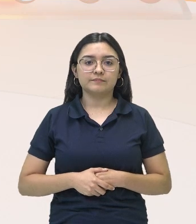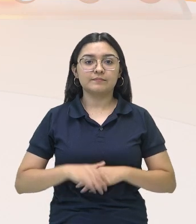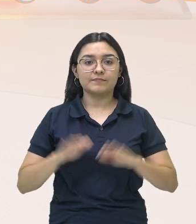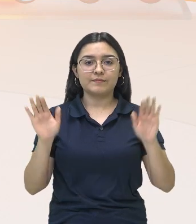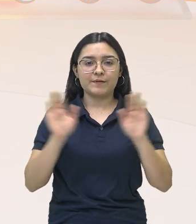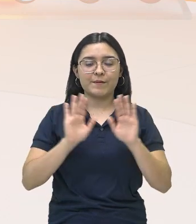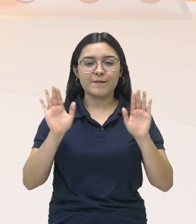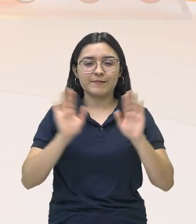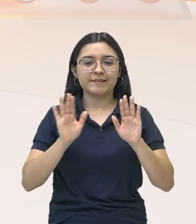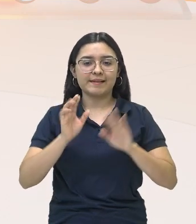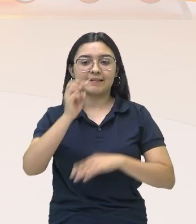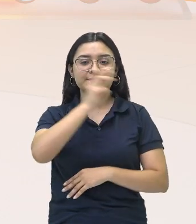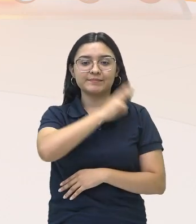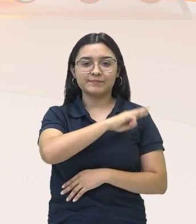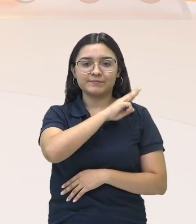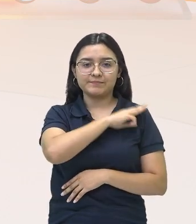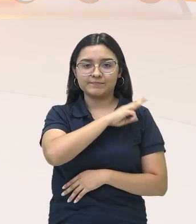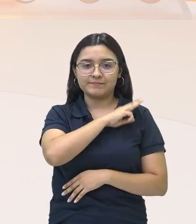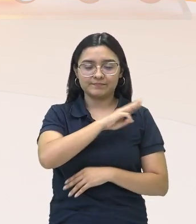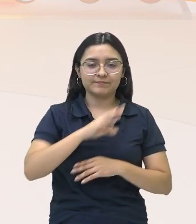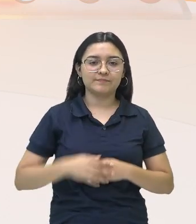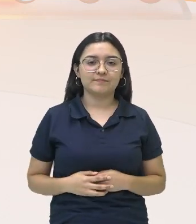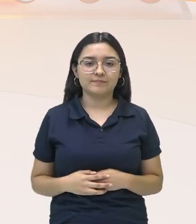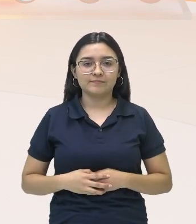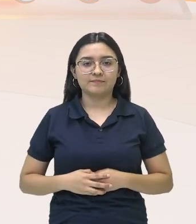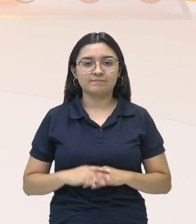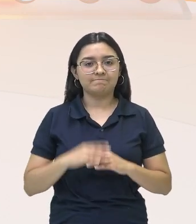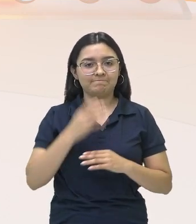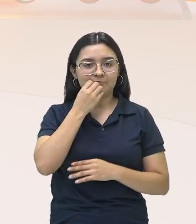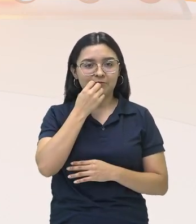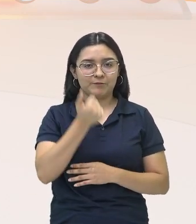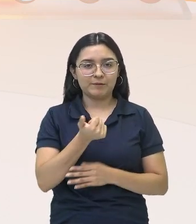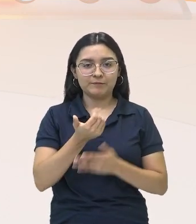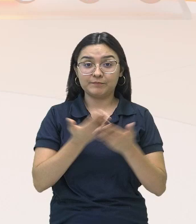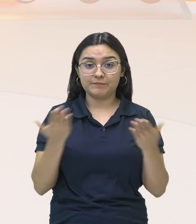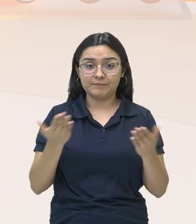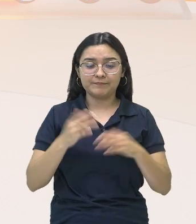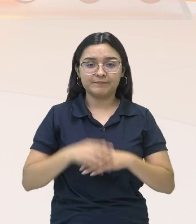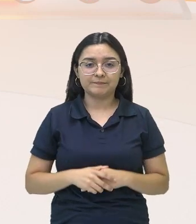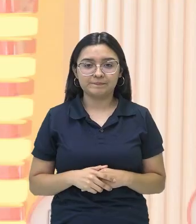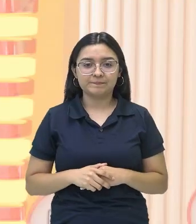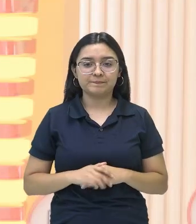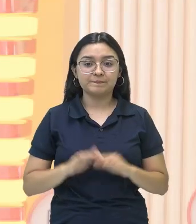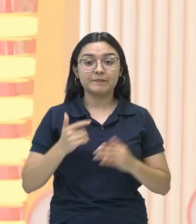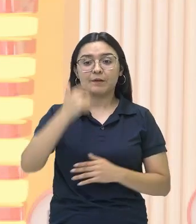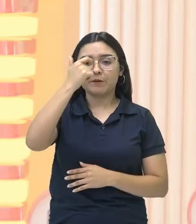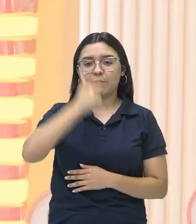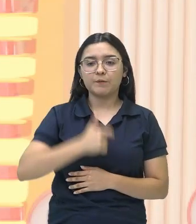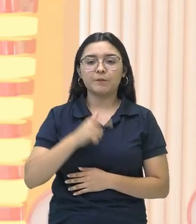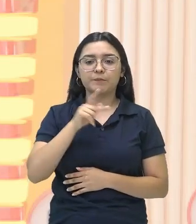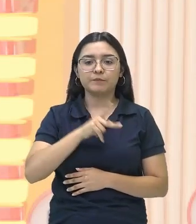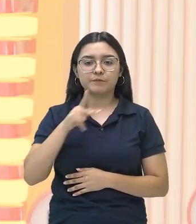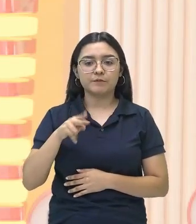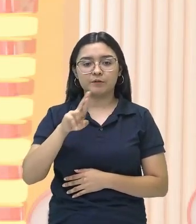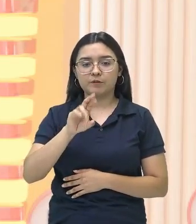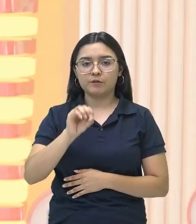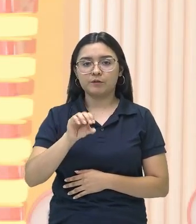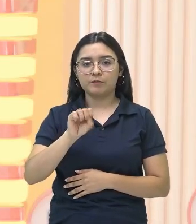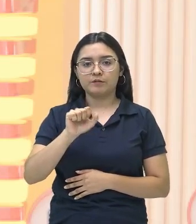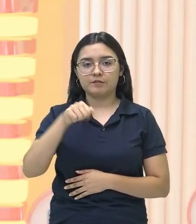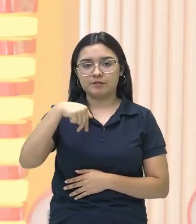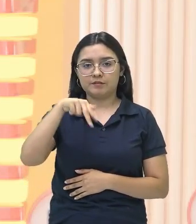Olá, terceira série do ensino médio, tudo bem com vocês? Eu sou o professor